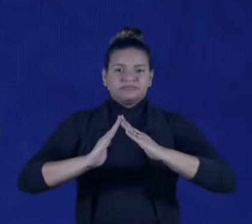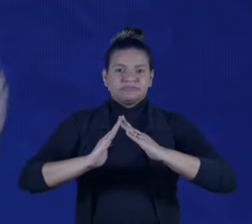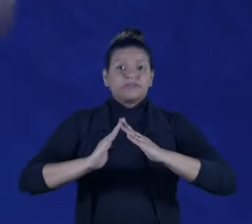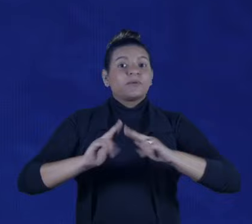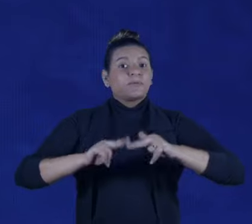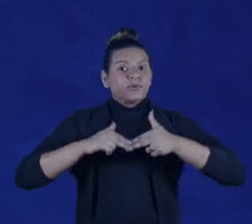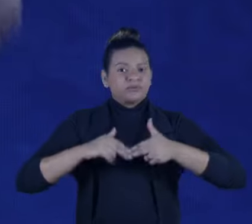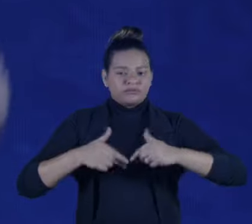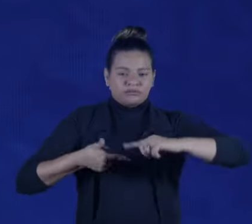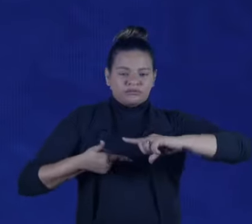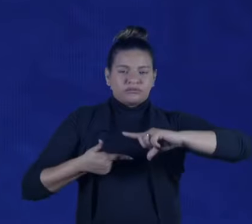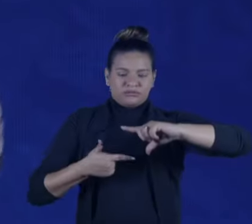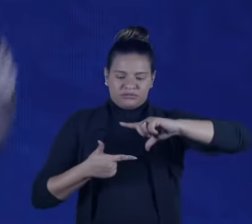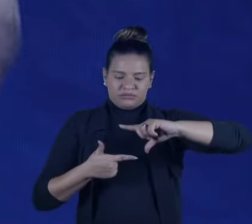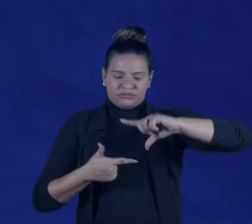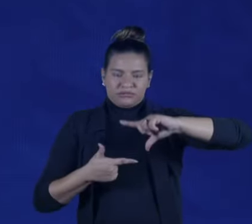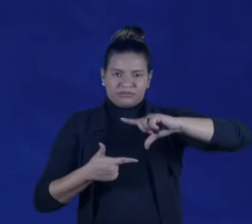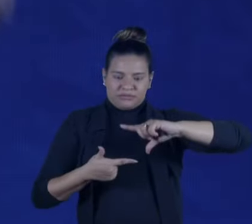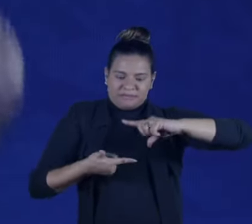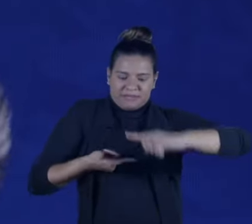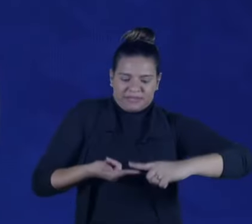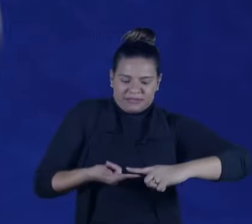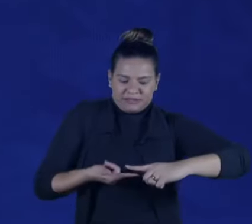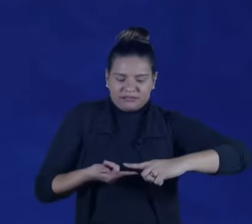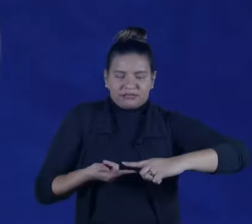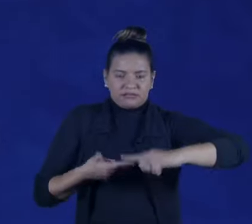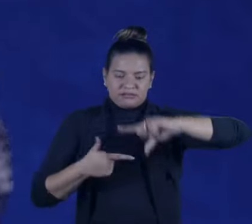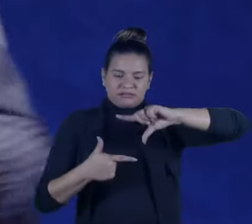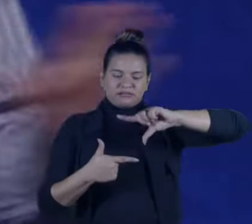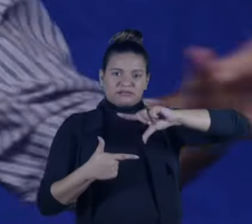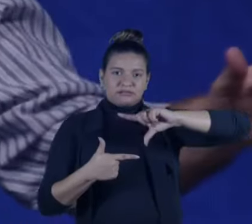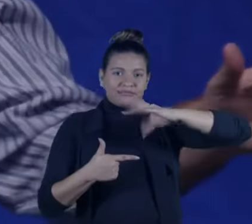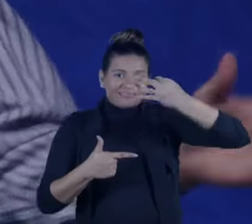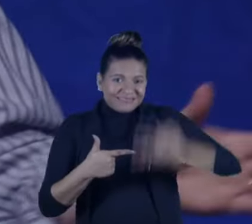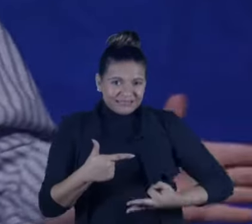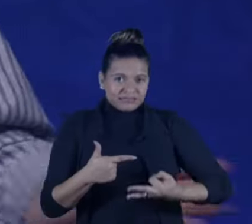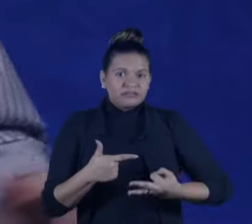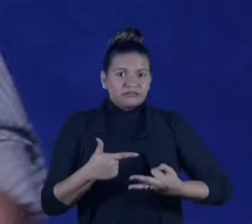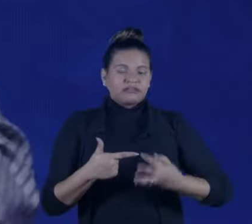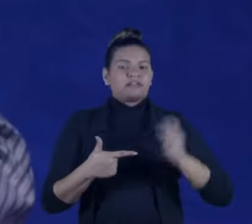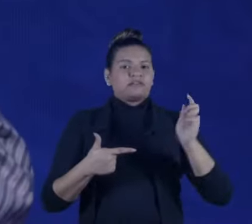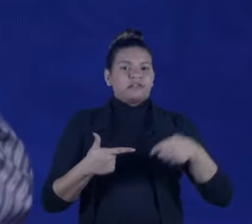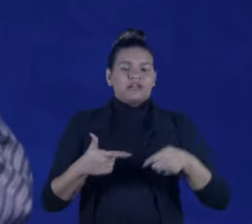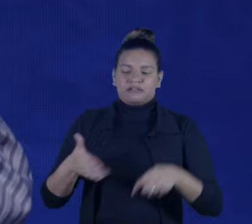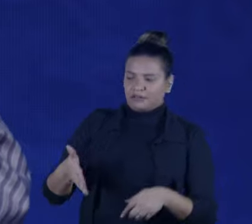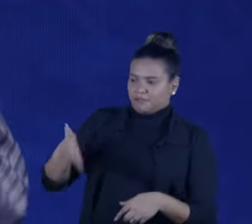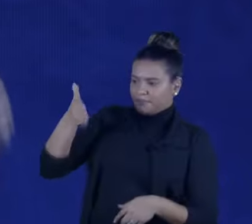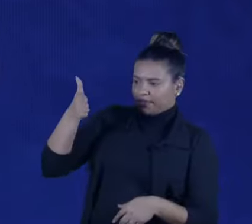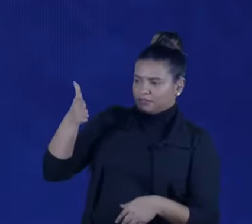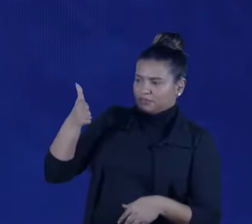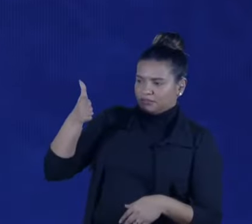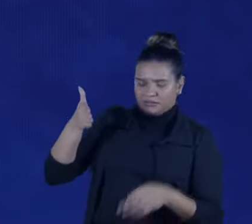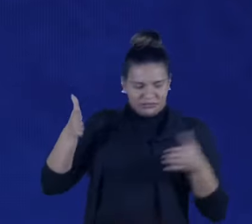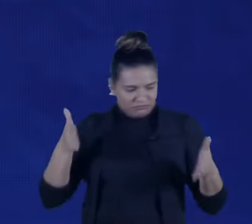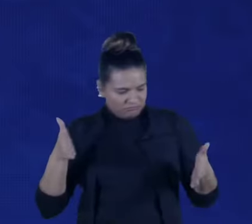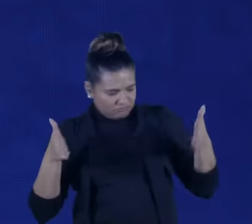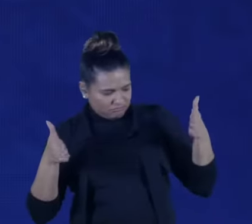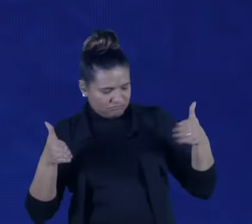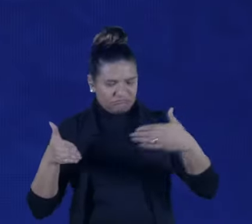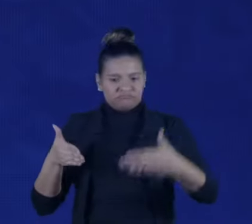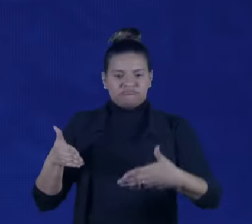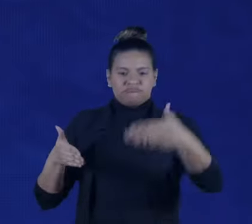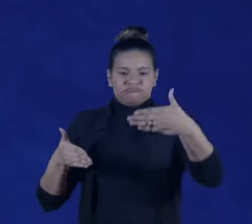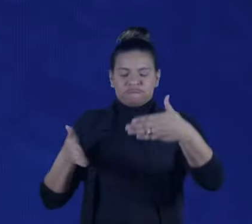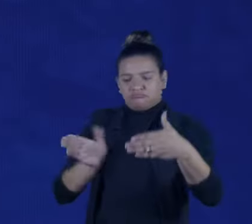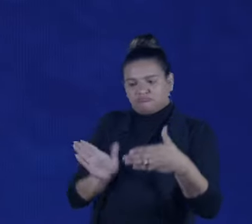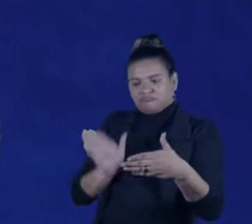perfeita para cima, a parede que fosse erigida para cima, quanto para os lados. Então, a pedra angular